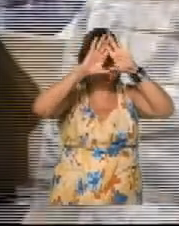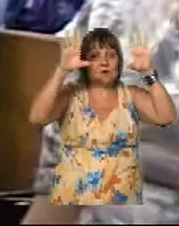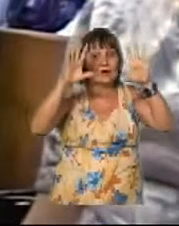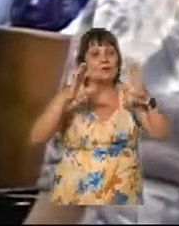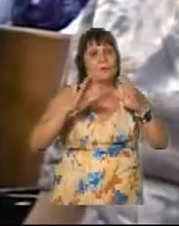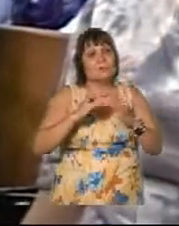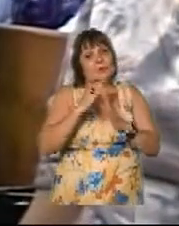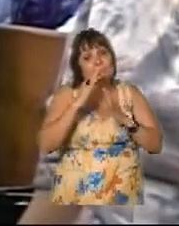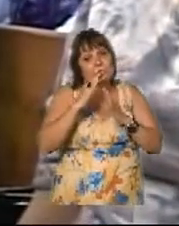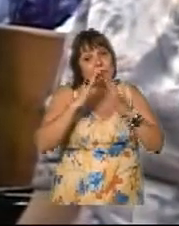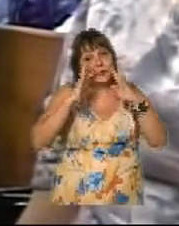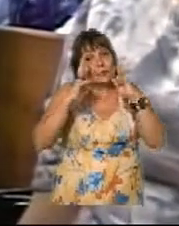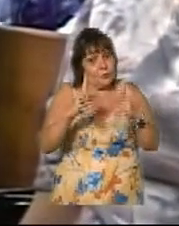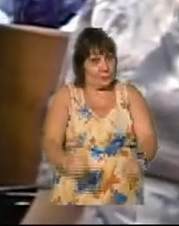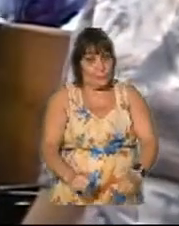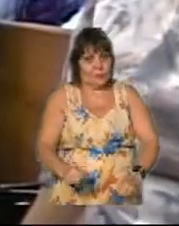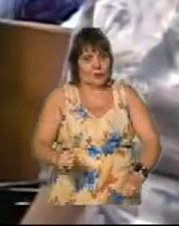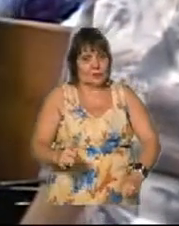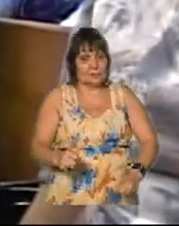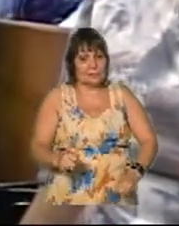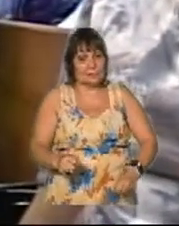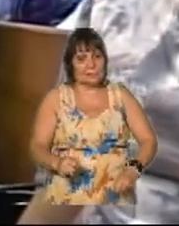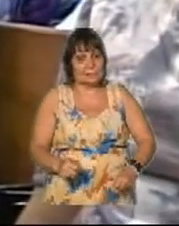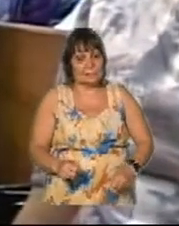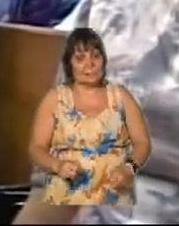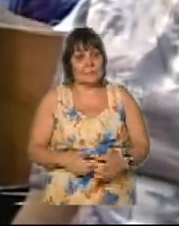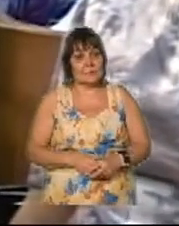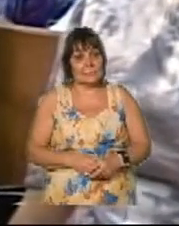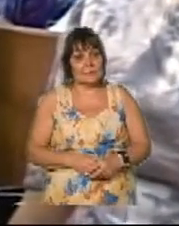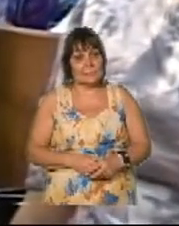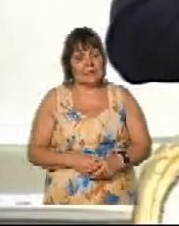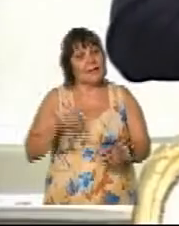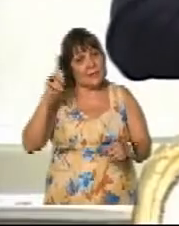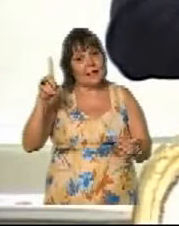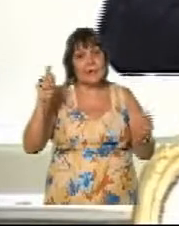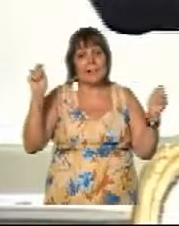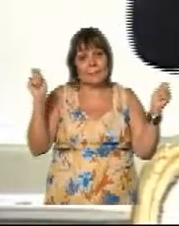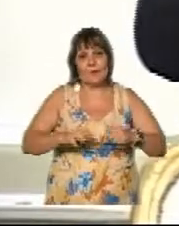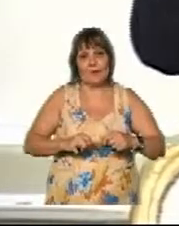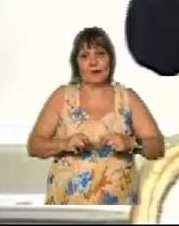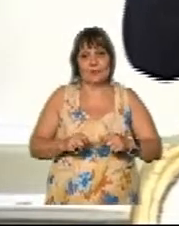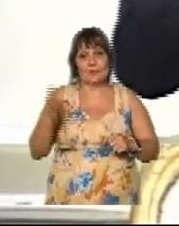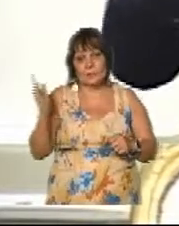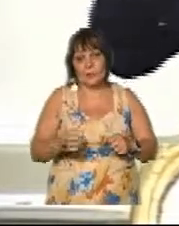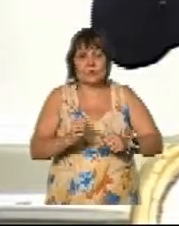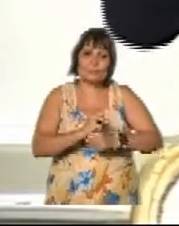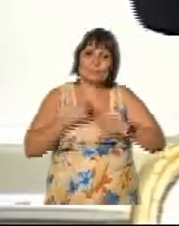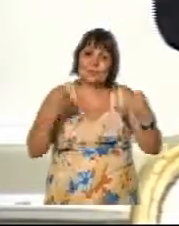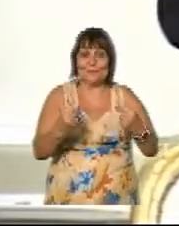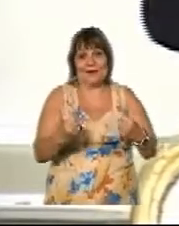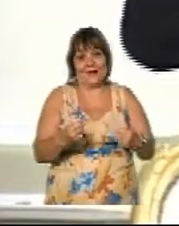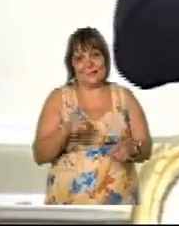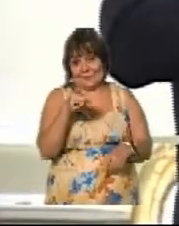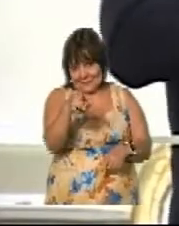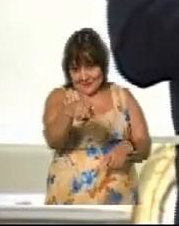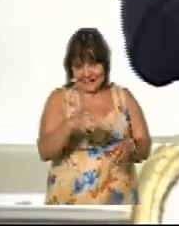servir é através das instruções da Bíblia, daquilo que a igreja ensina. Mas você sabe que você não está seguindo a um